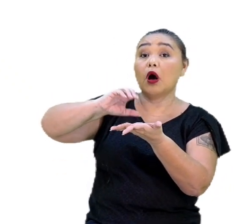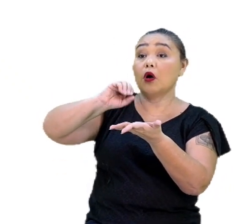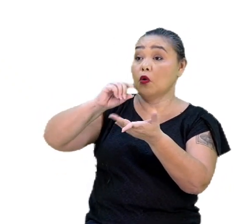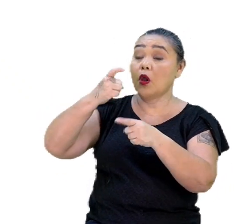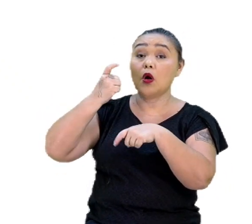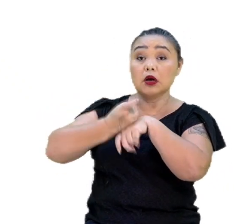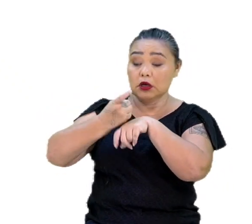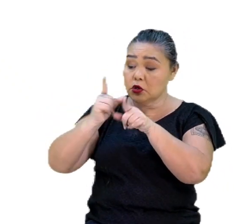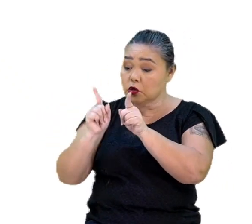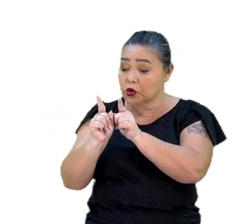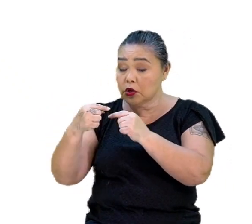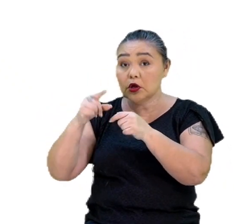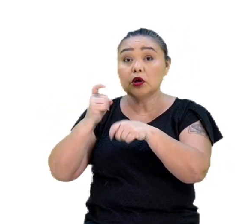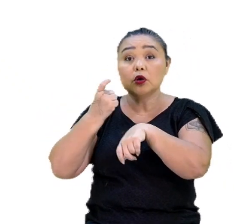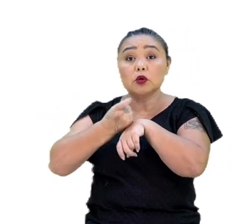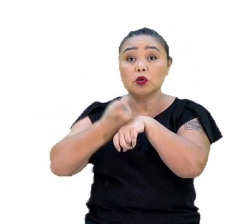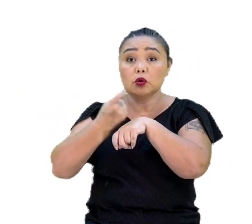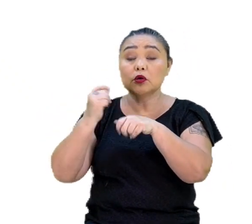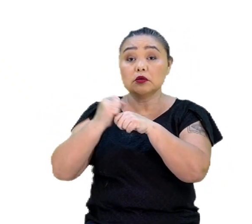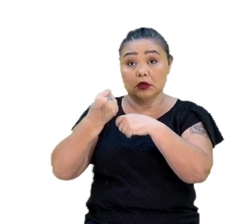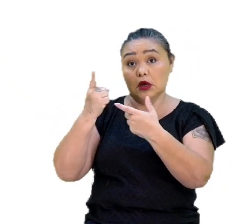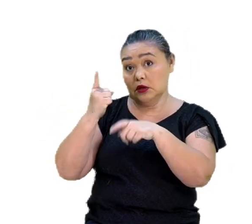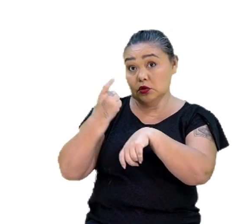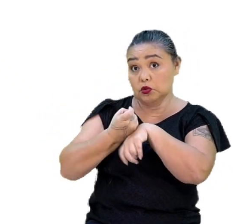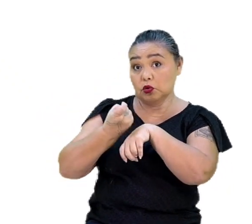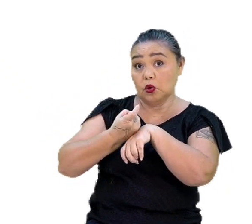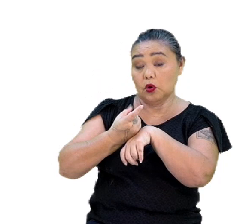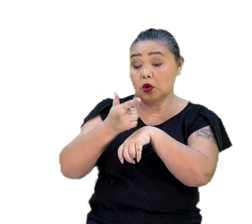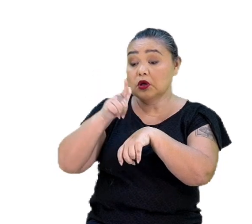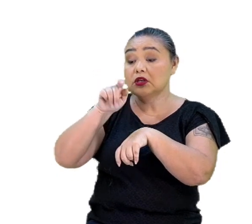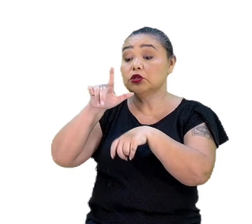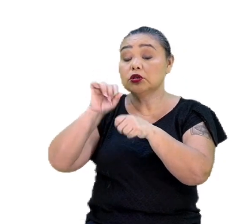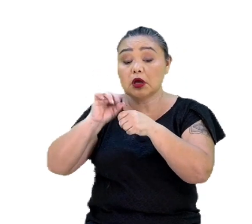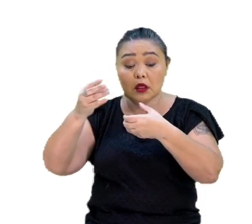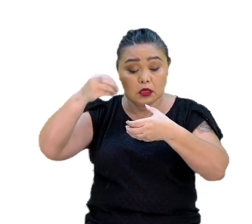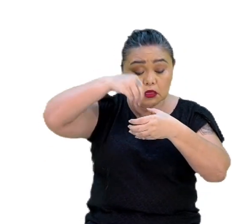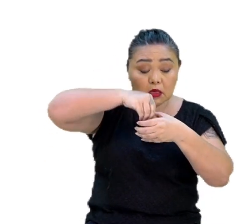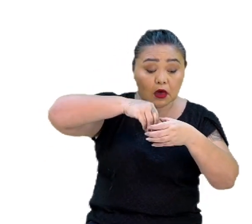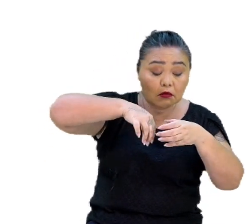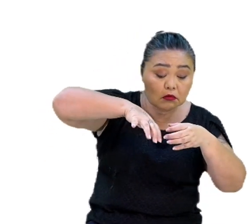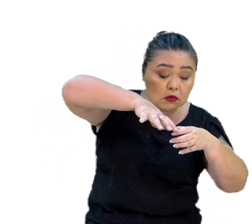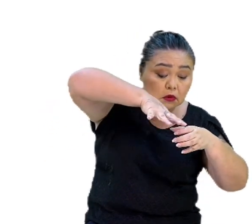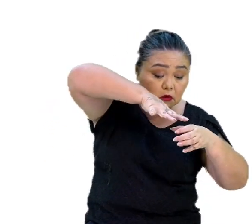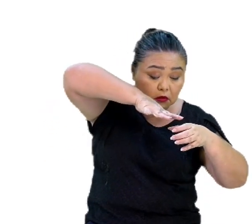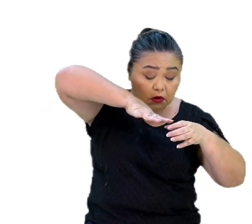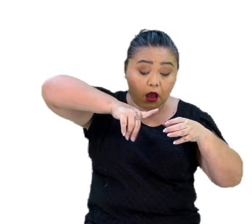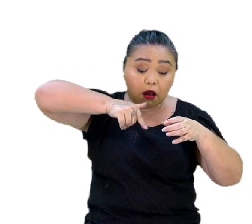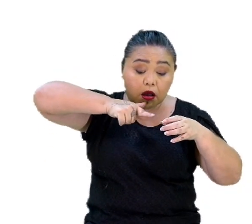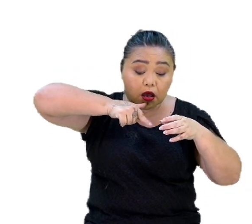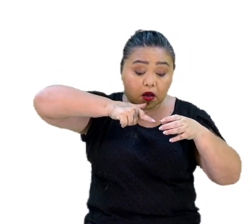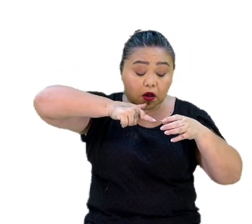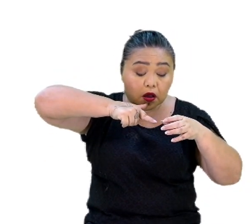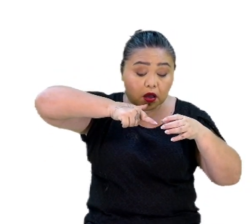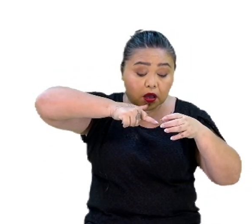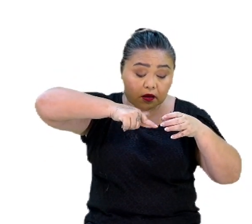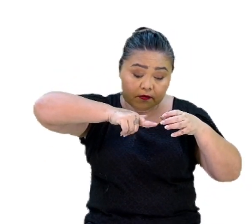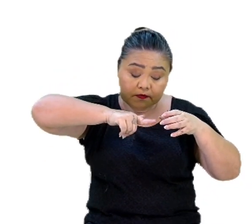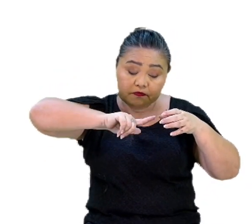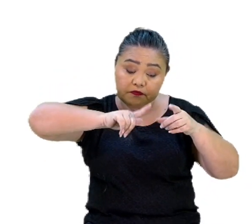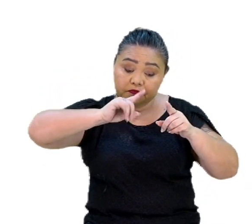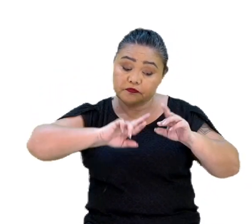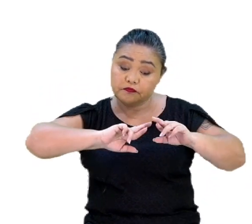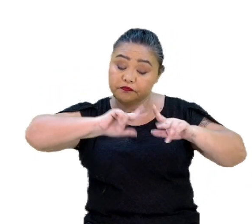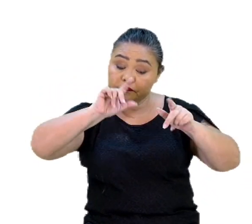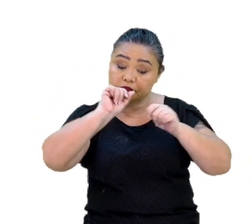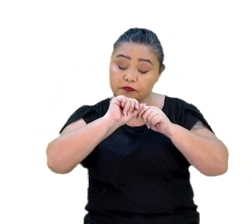gelo, que é o quê? É água no estado sólido. O que acontece? A gente tem ali uma variação de